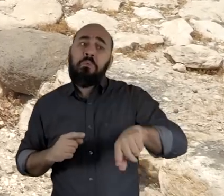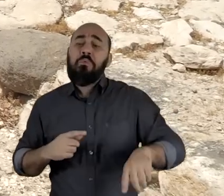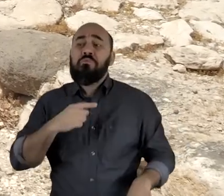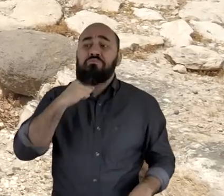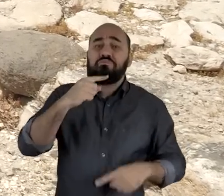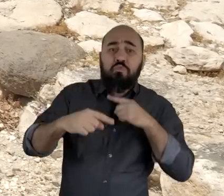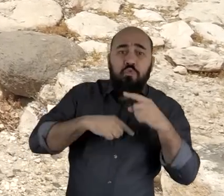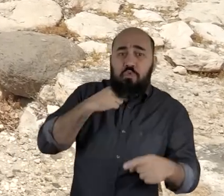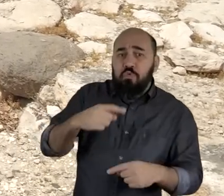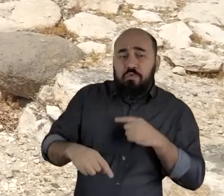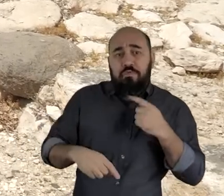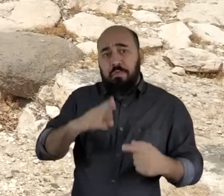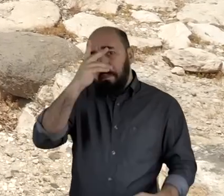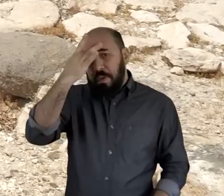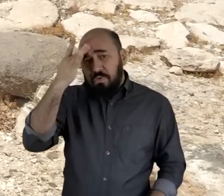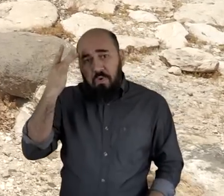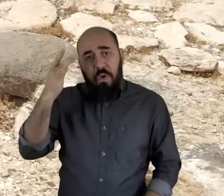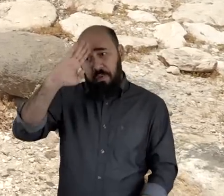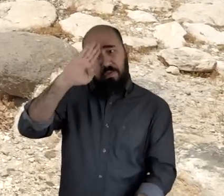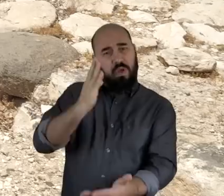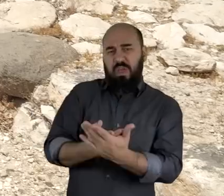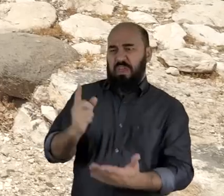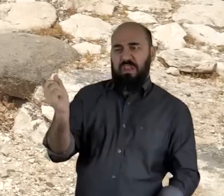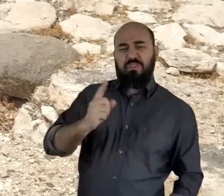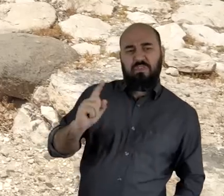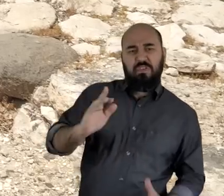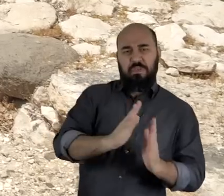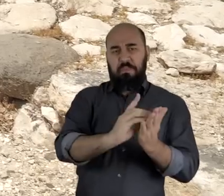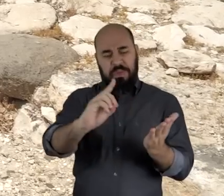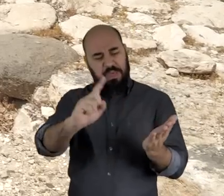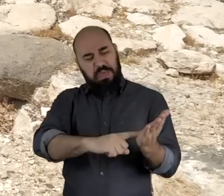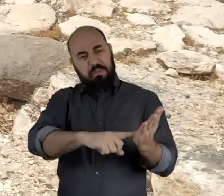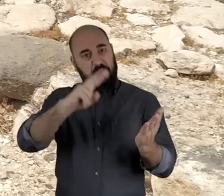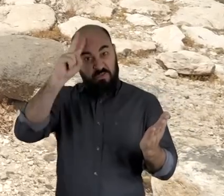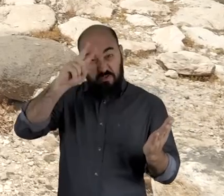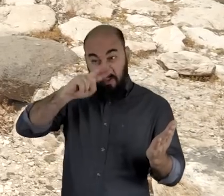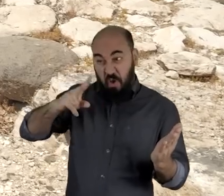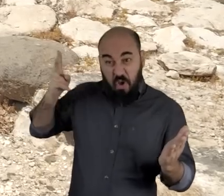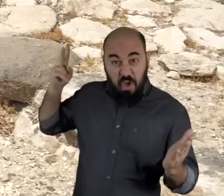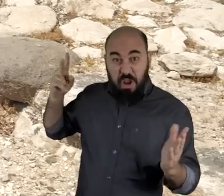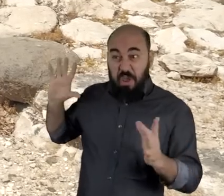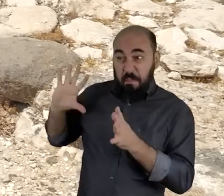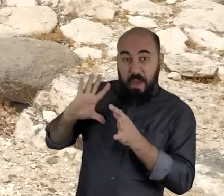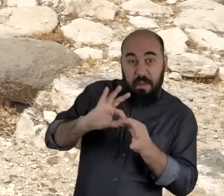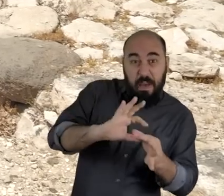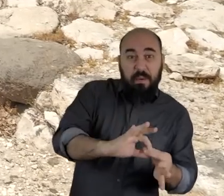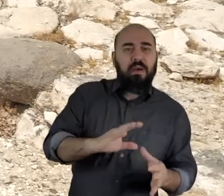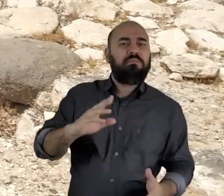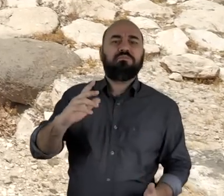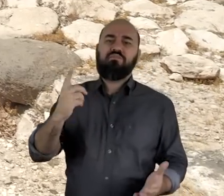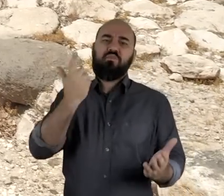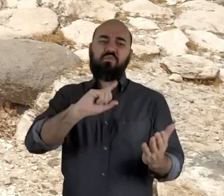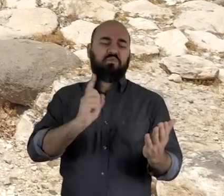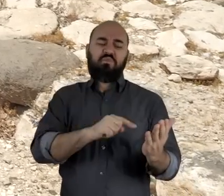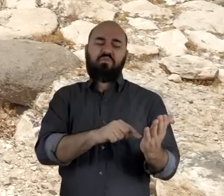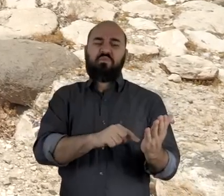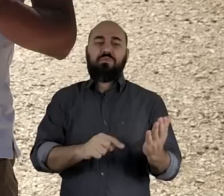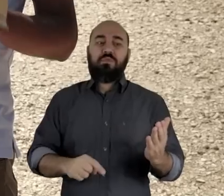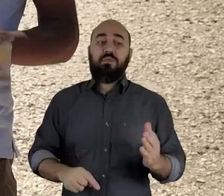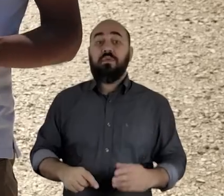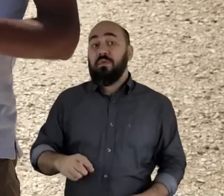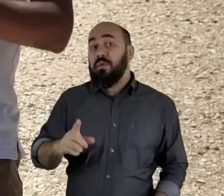muitos incrédulos ou descrentes apresentam em relação à historicidade da Bíblia é quanto à extensão do